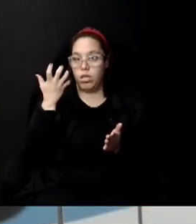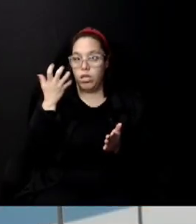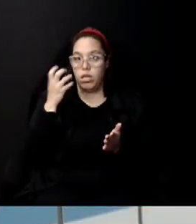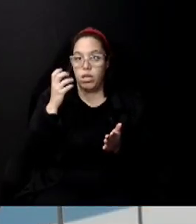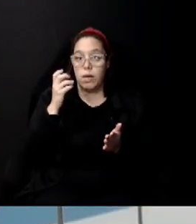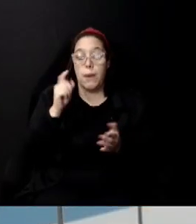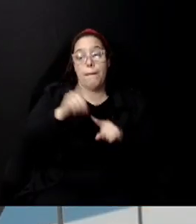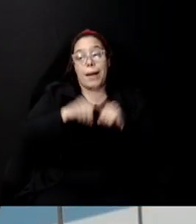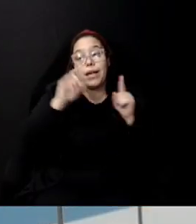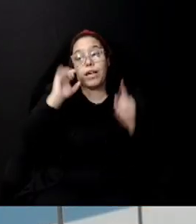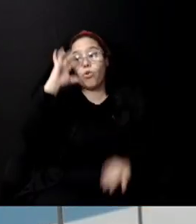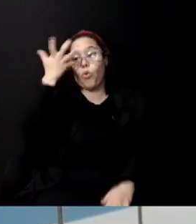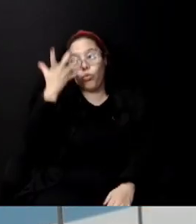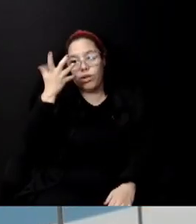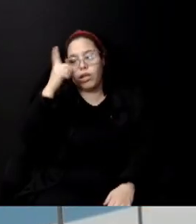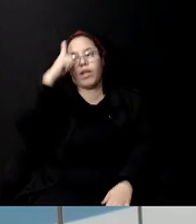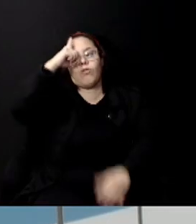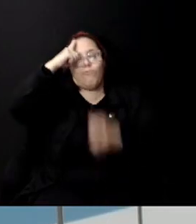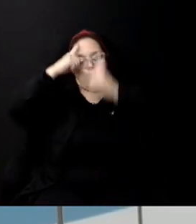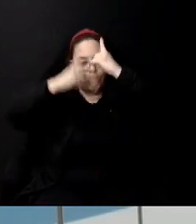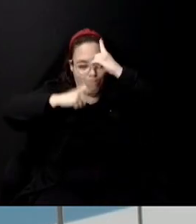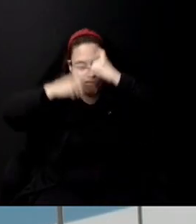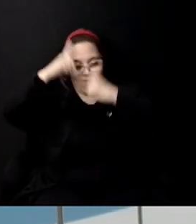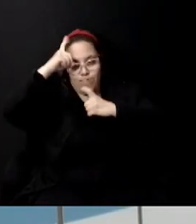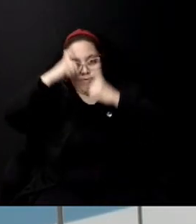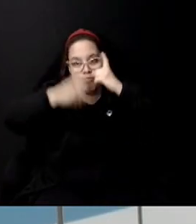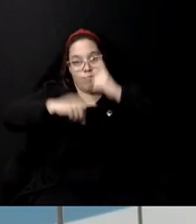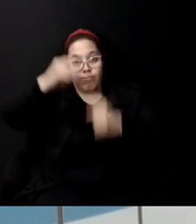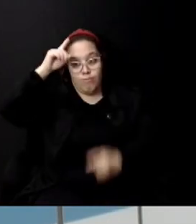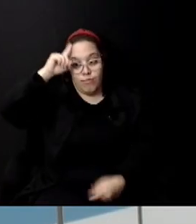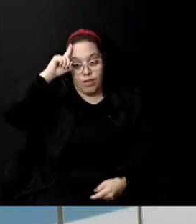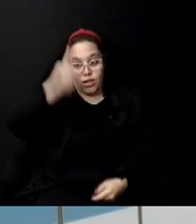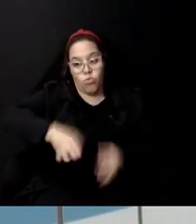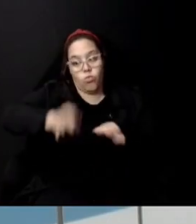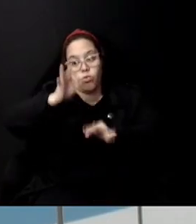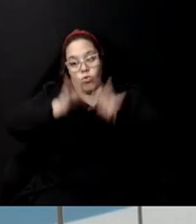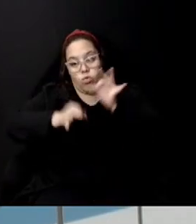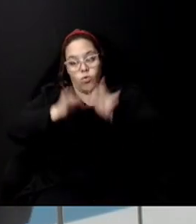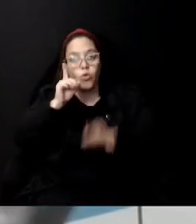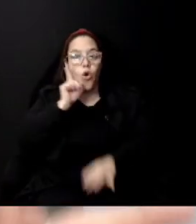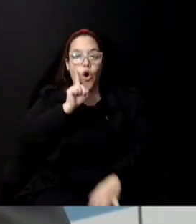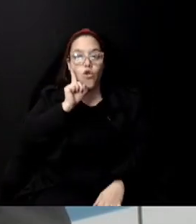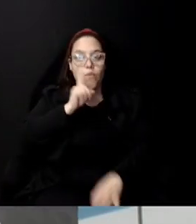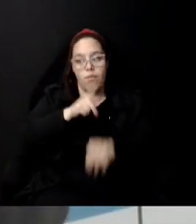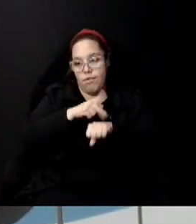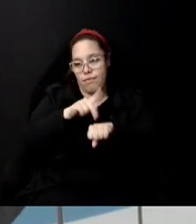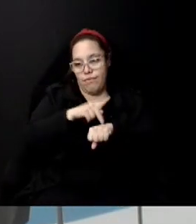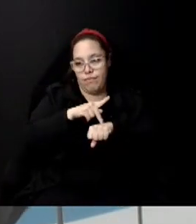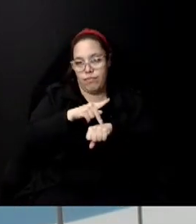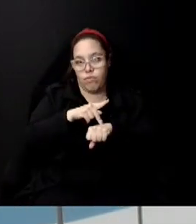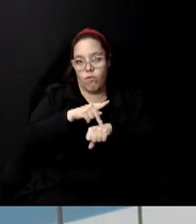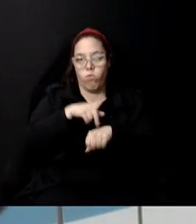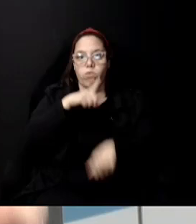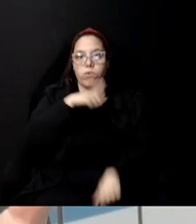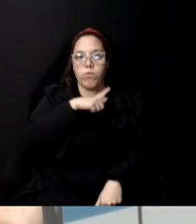uma violação à determinação judicial norte-americana. Tanto que a gente tem até